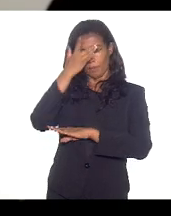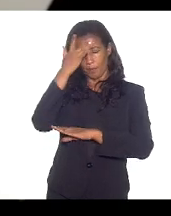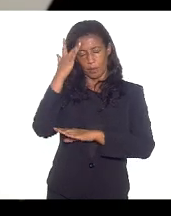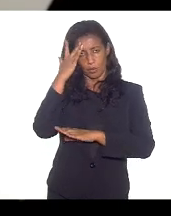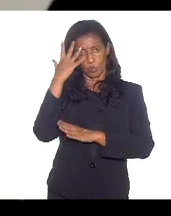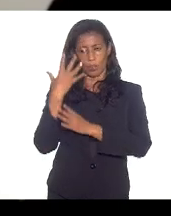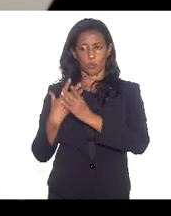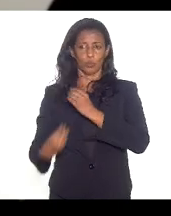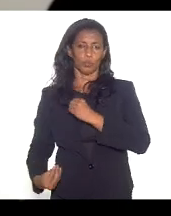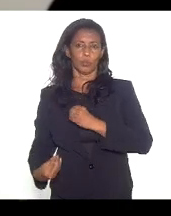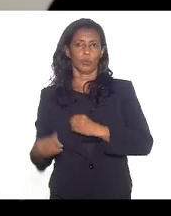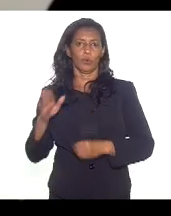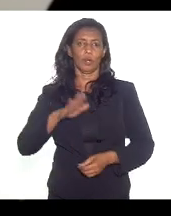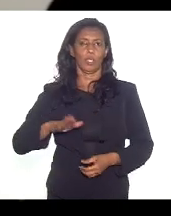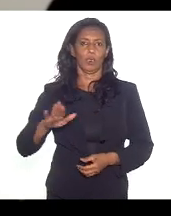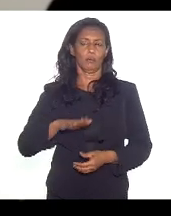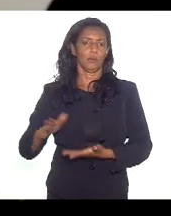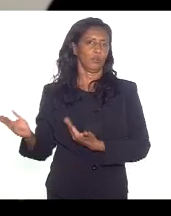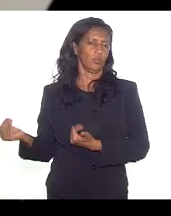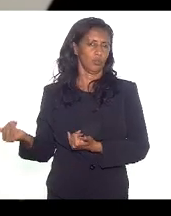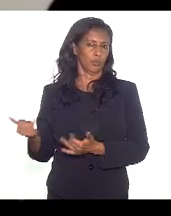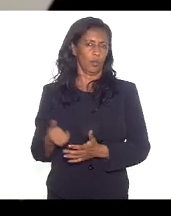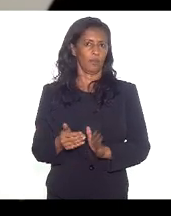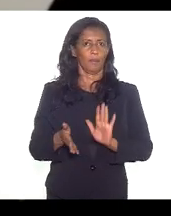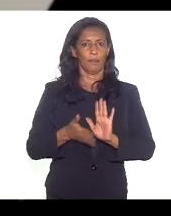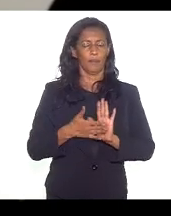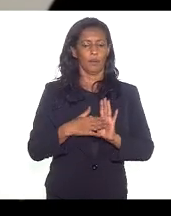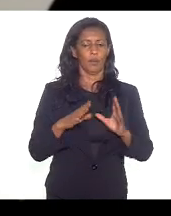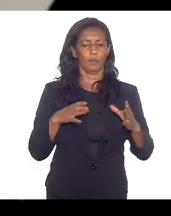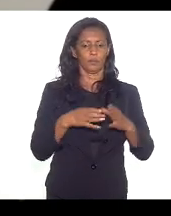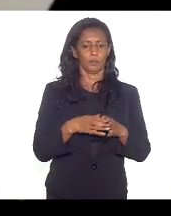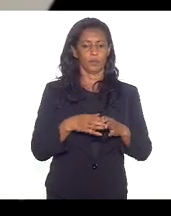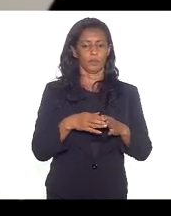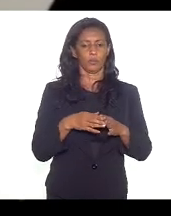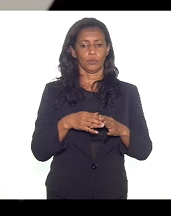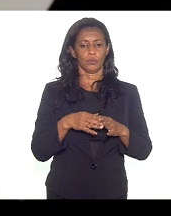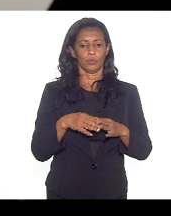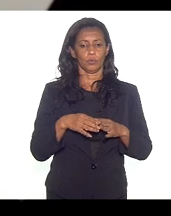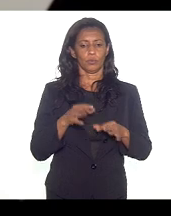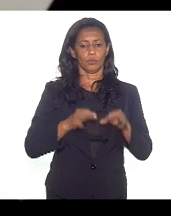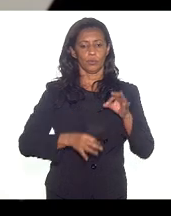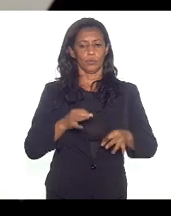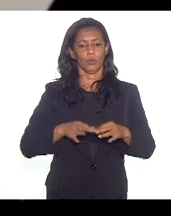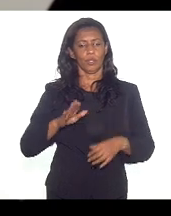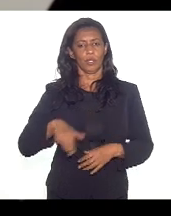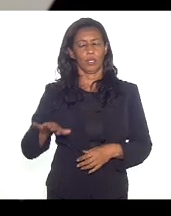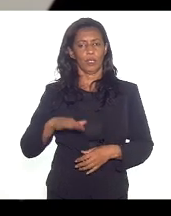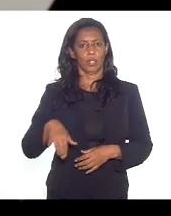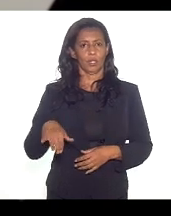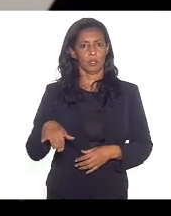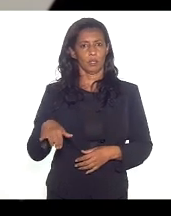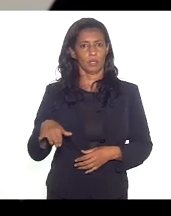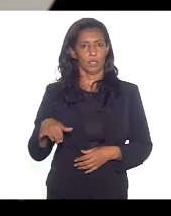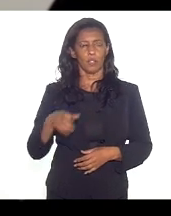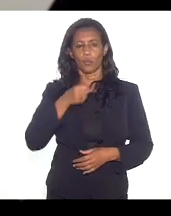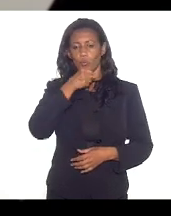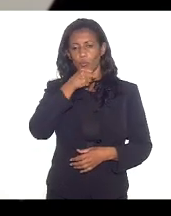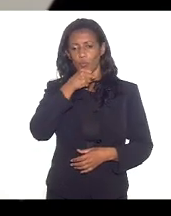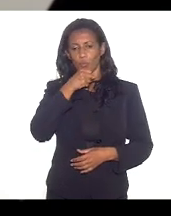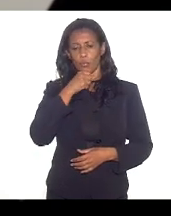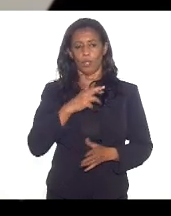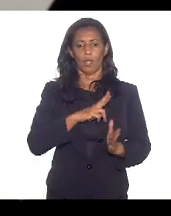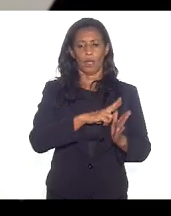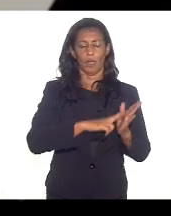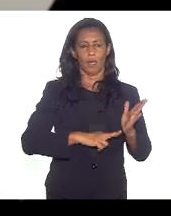adolescente desaparecido. Pareceres da Comissão de Constituição e Justiça pela Juridicidade de Assunto da Criança, do Adolescente e do Idoso, favorável. Relatores,